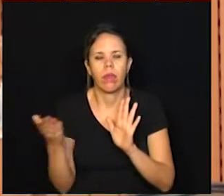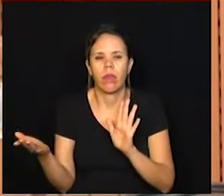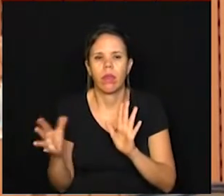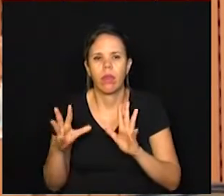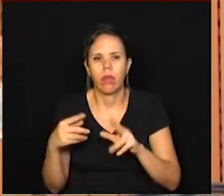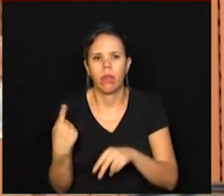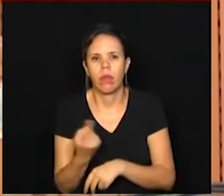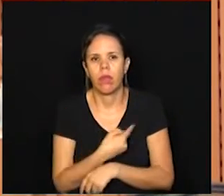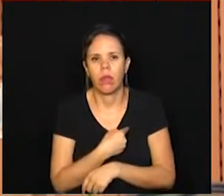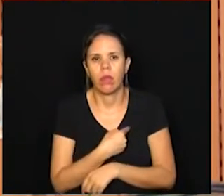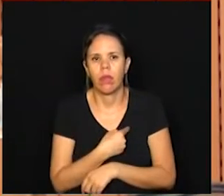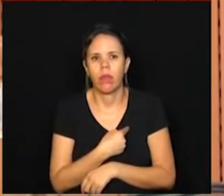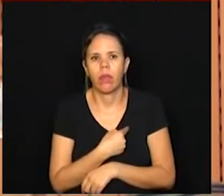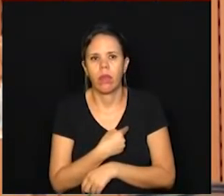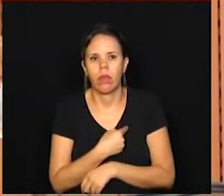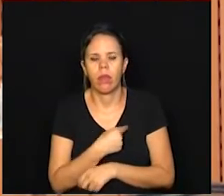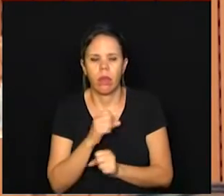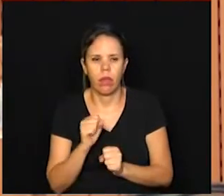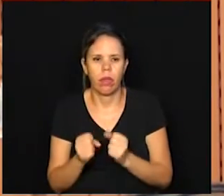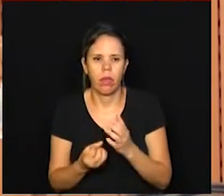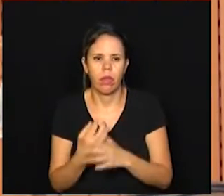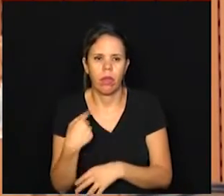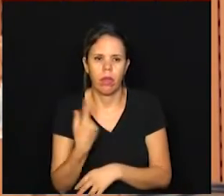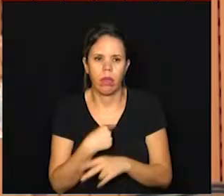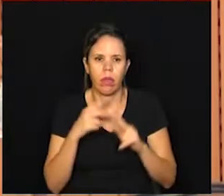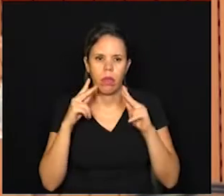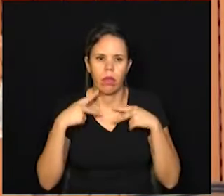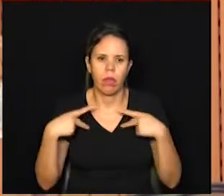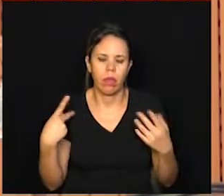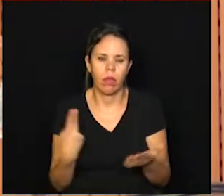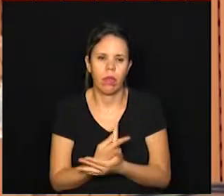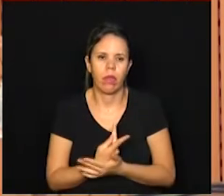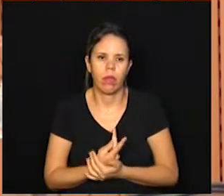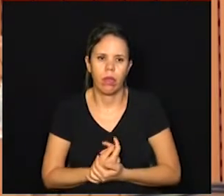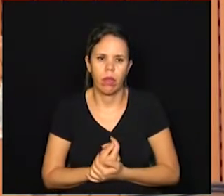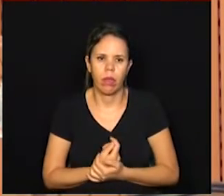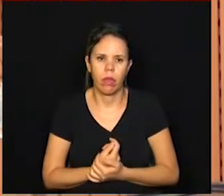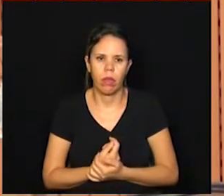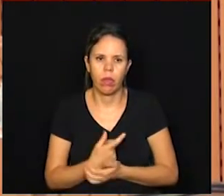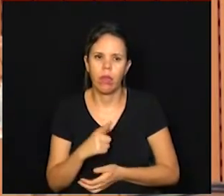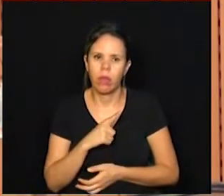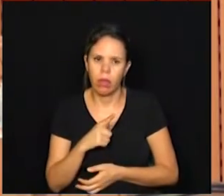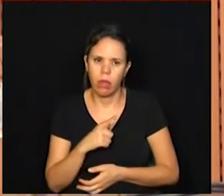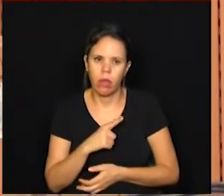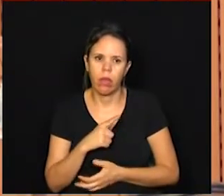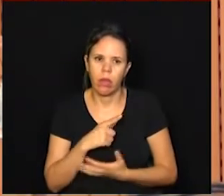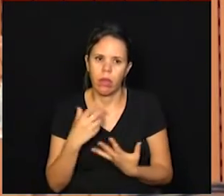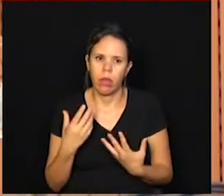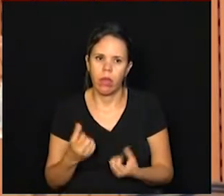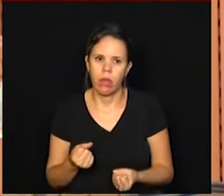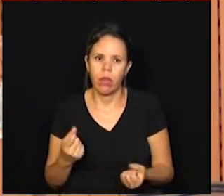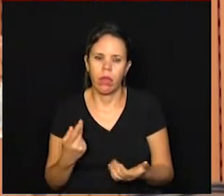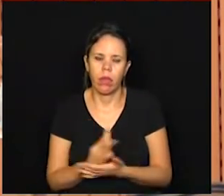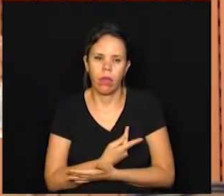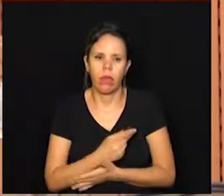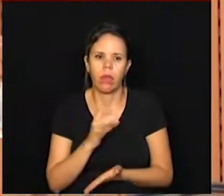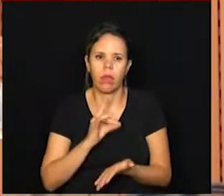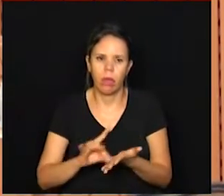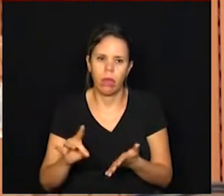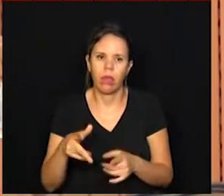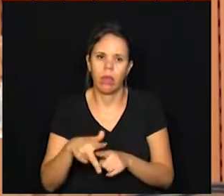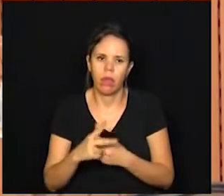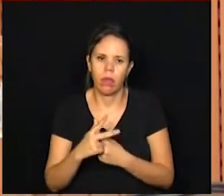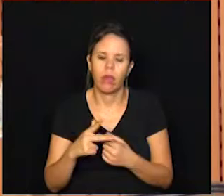todos nós somos factíveis como humanos de errar, mas temos que admitir o erro e corrigir o